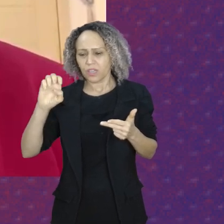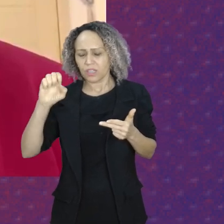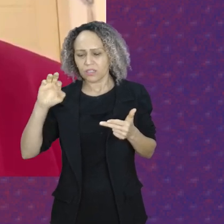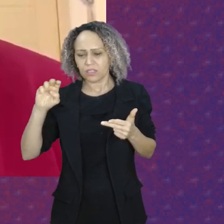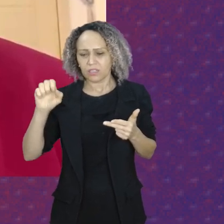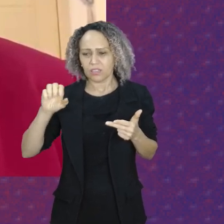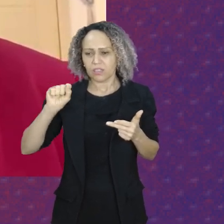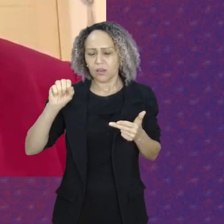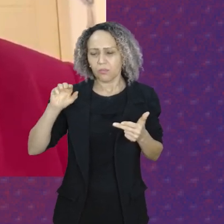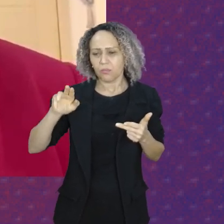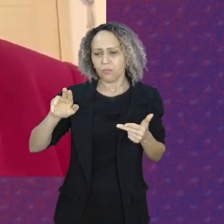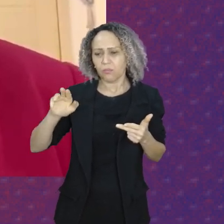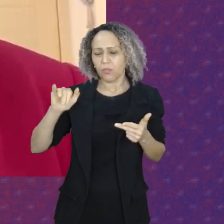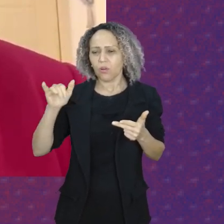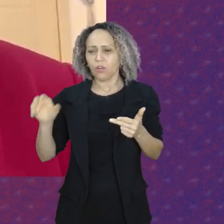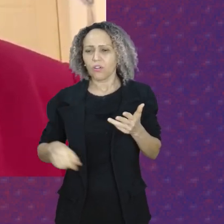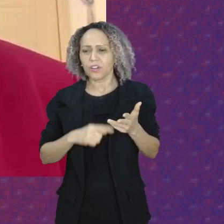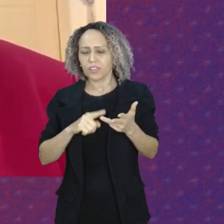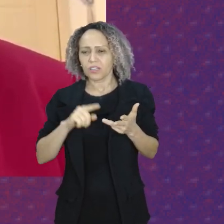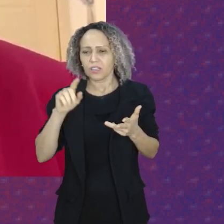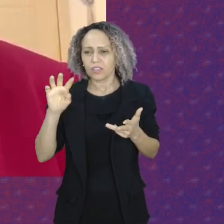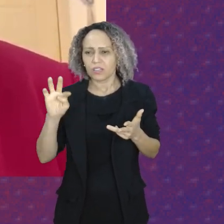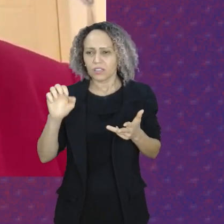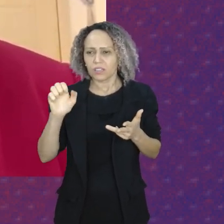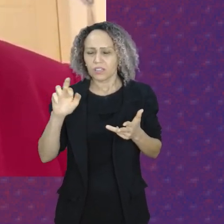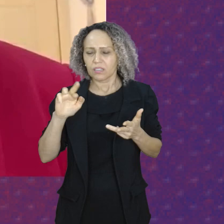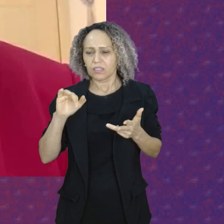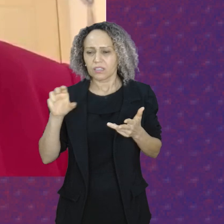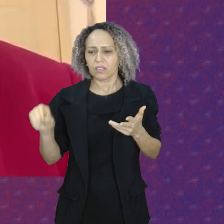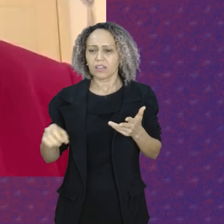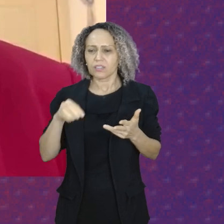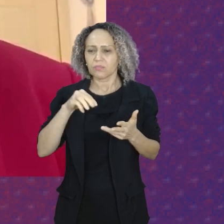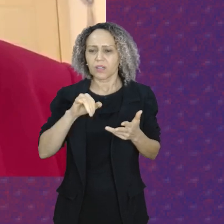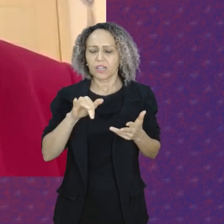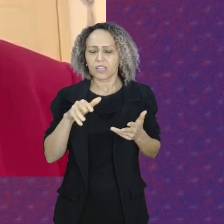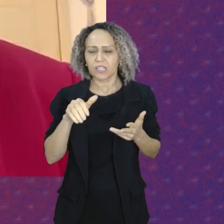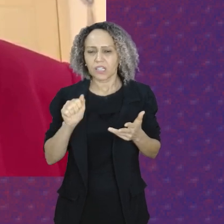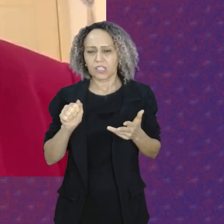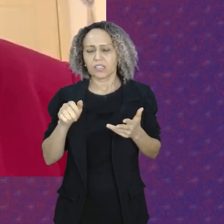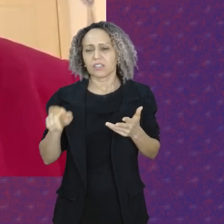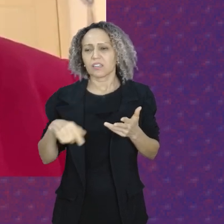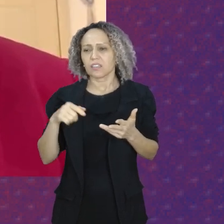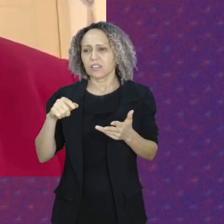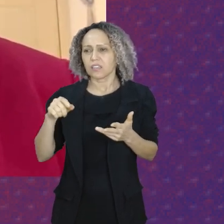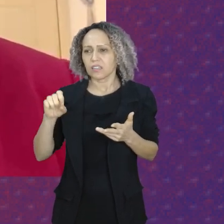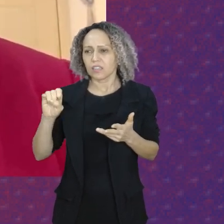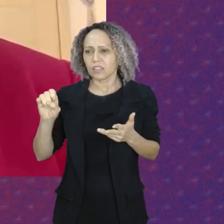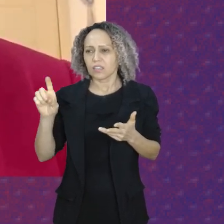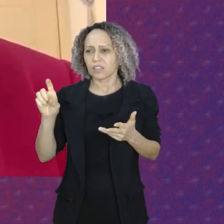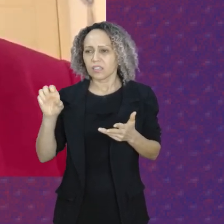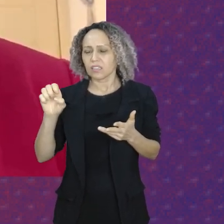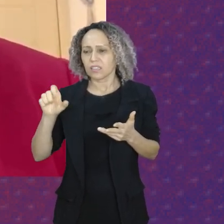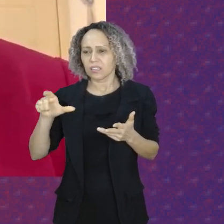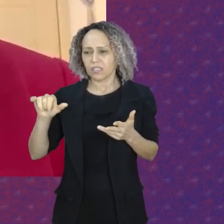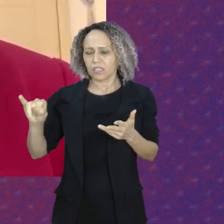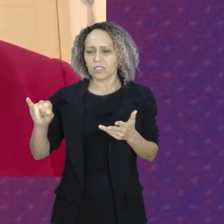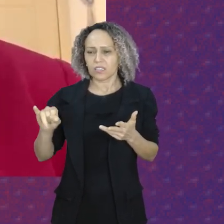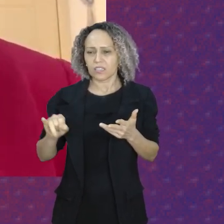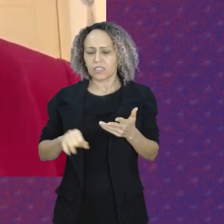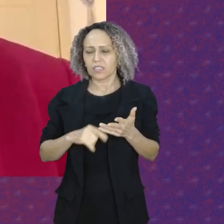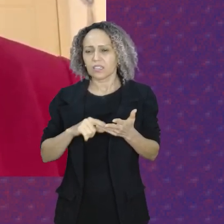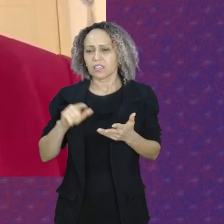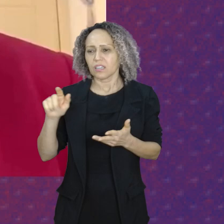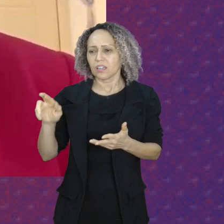Mário Mamed, Paulo de Tarso Vanucci, Maria do Rosário, Idely Salvati, Pepe Vargas, Nilma Lino Gomes e